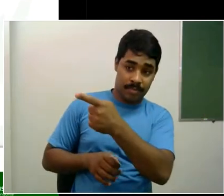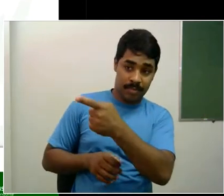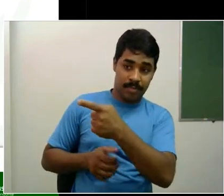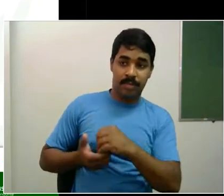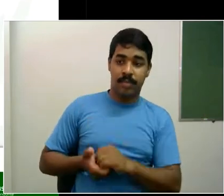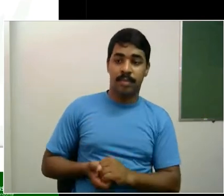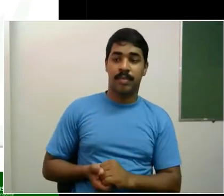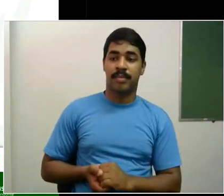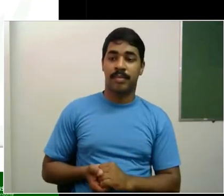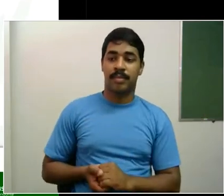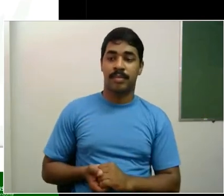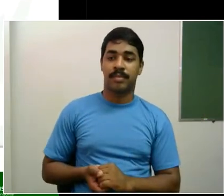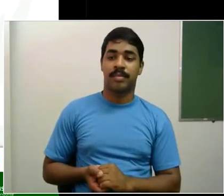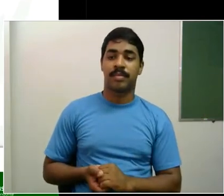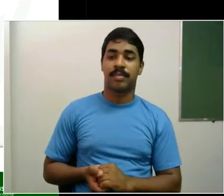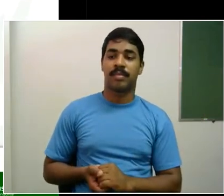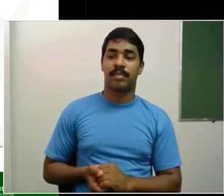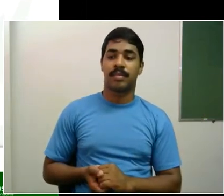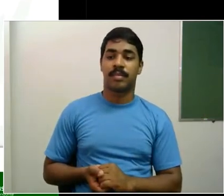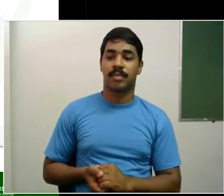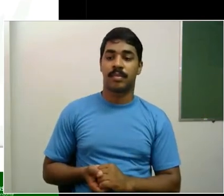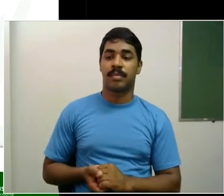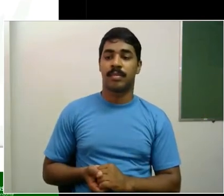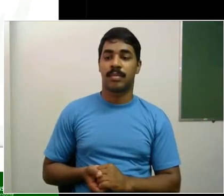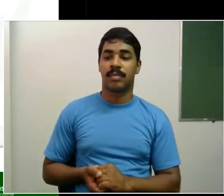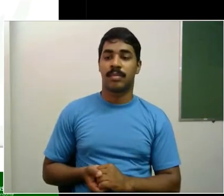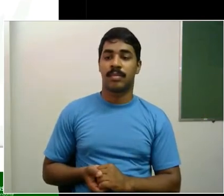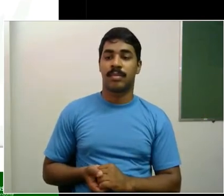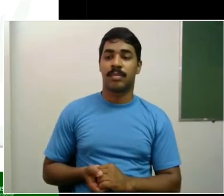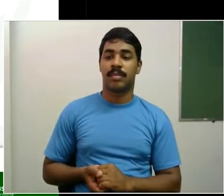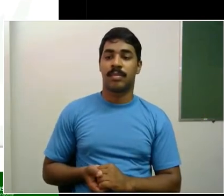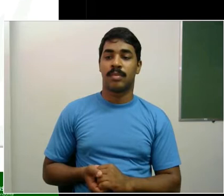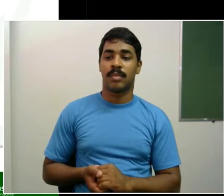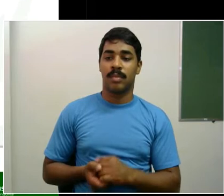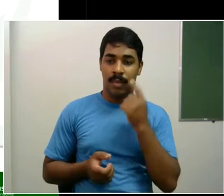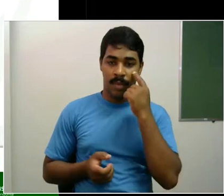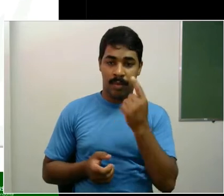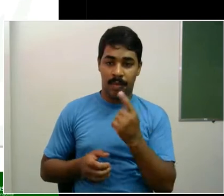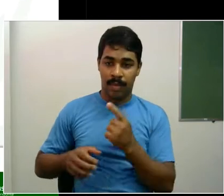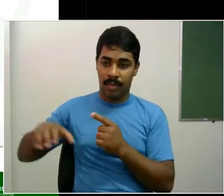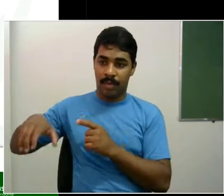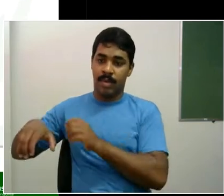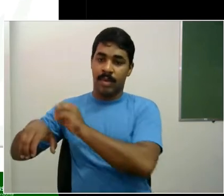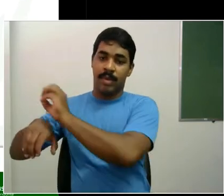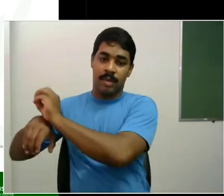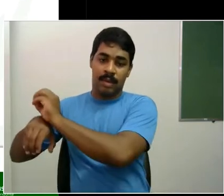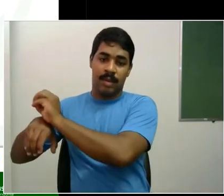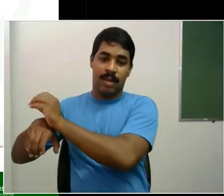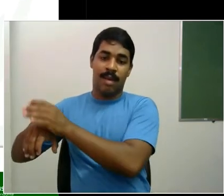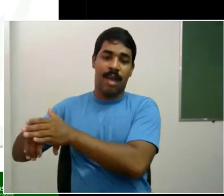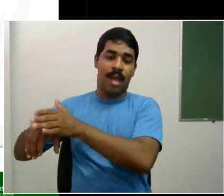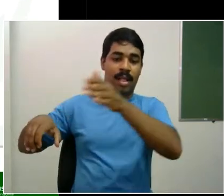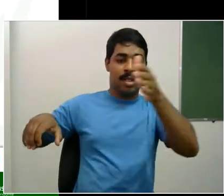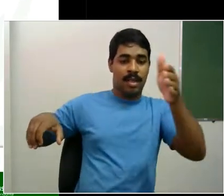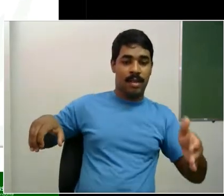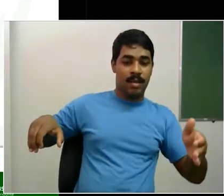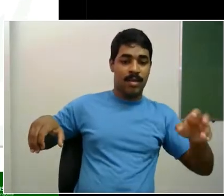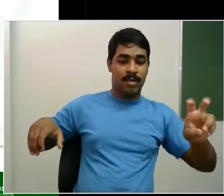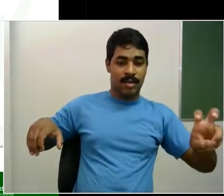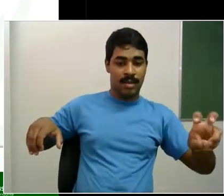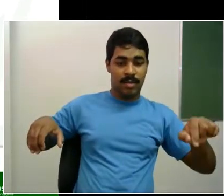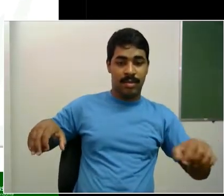metros, posto 4, 1500 metros, posto 5, 2000 metros. Até peço perdão aqui que eu esqueci de colocar a unidade de medida, tá? Mas é 0